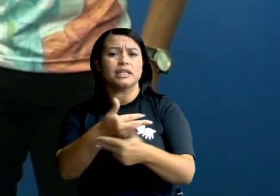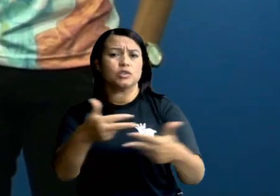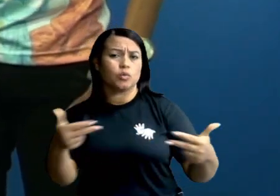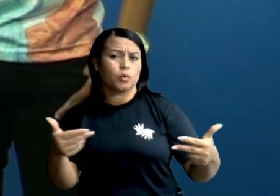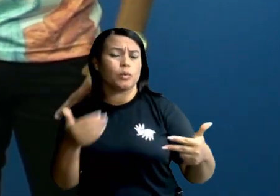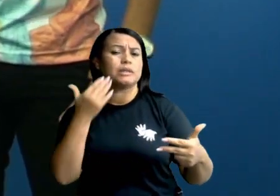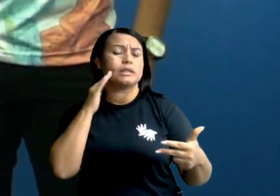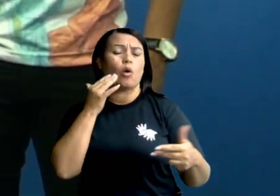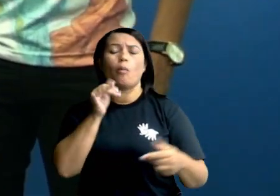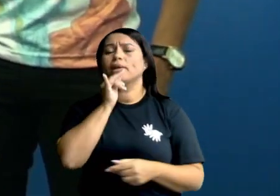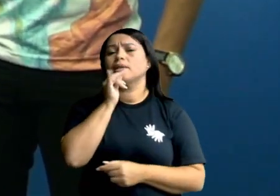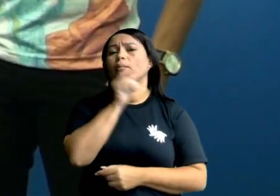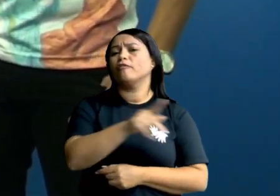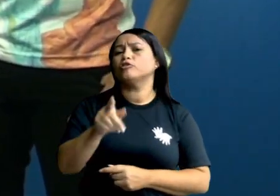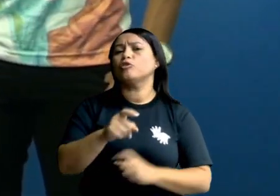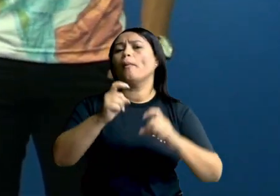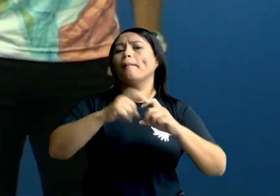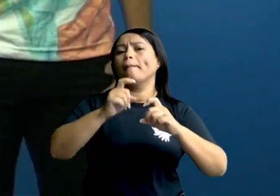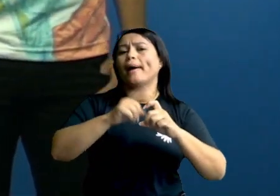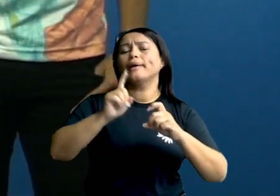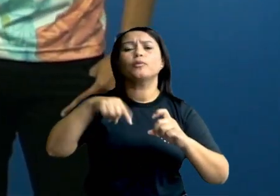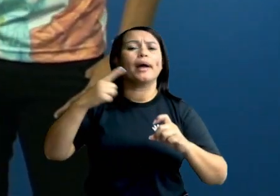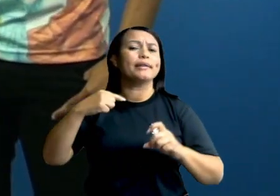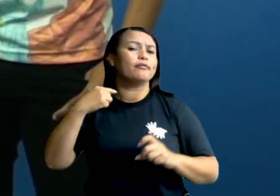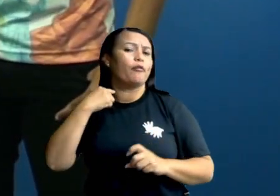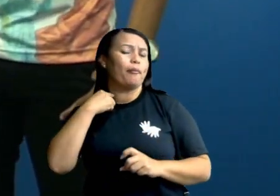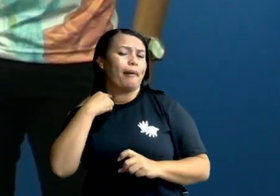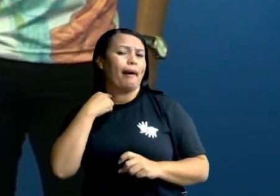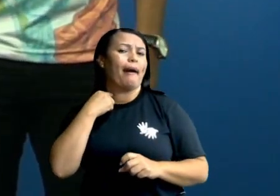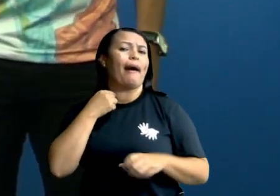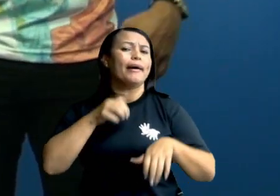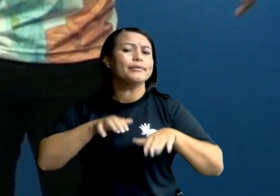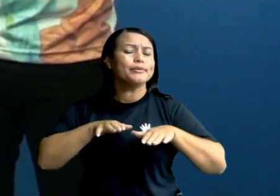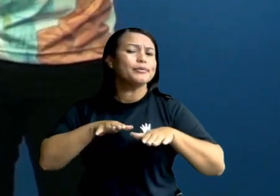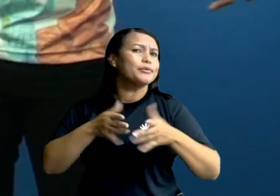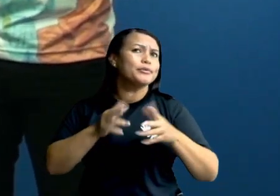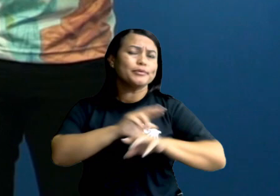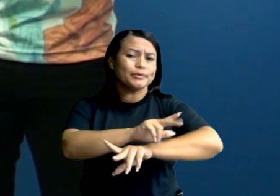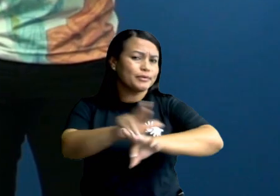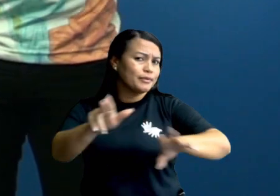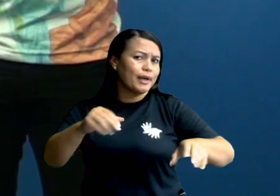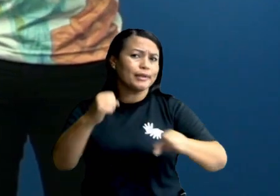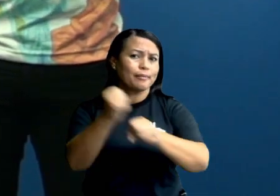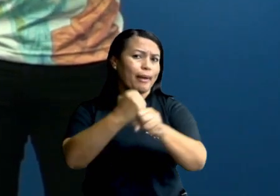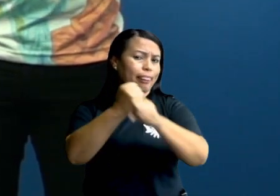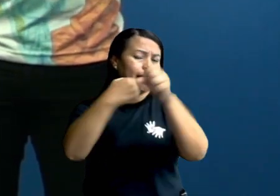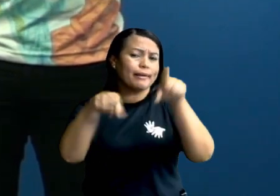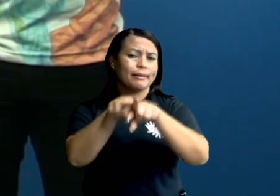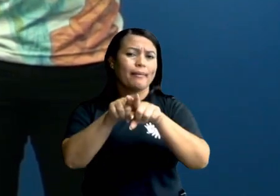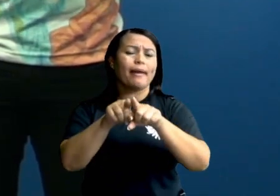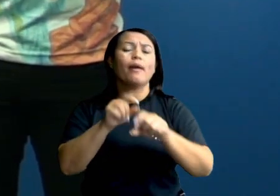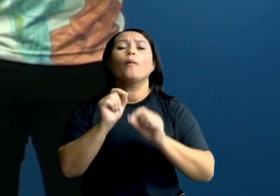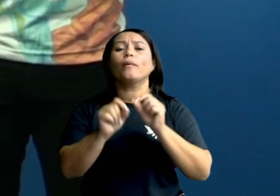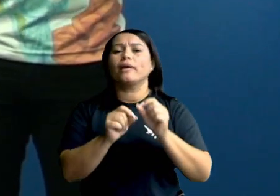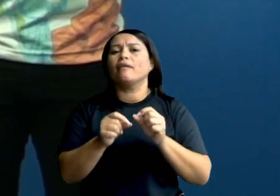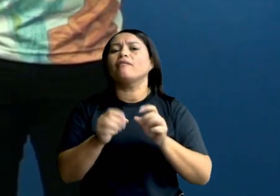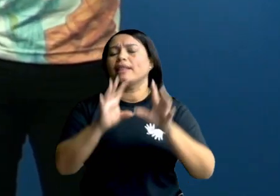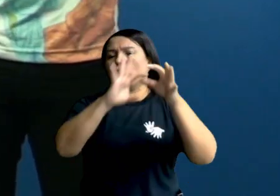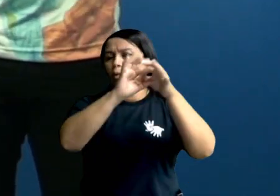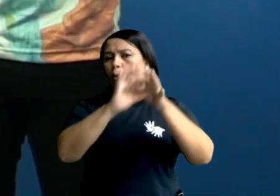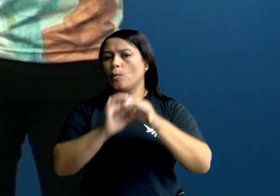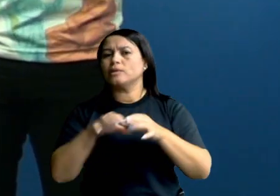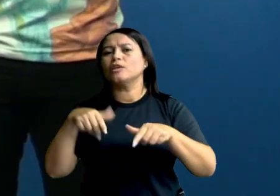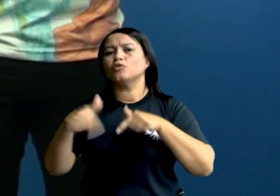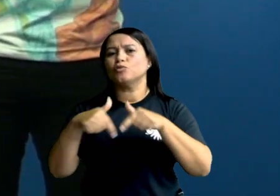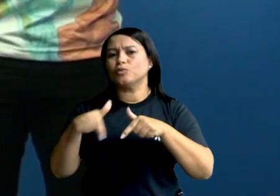Então, o professor, o médico, o advogado, o marceneiro, o pedreiro, né? Todos esses aí vão estar nesse contexto. Quem trabalha no